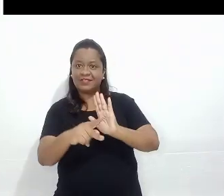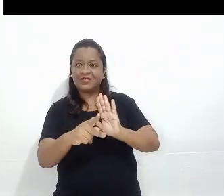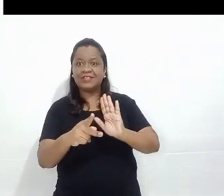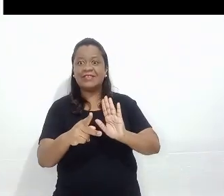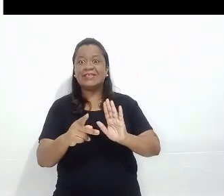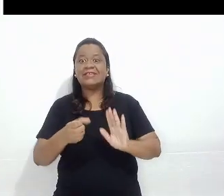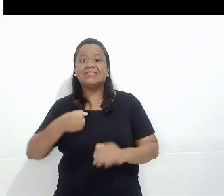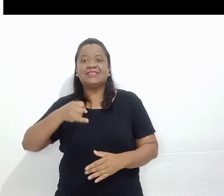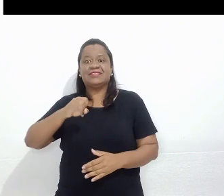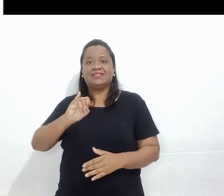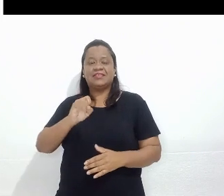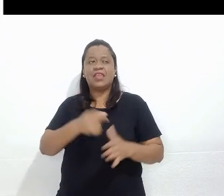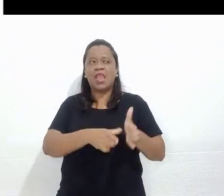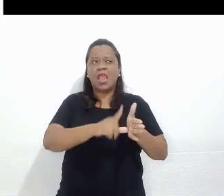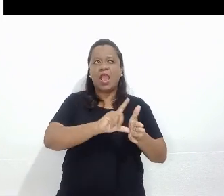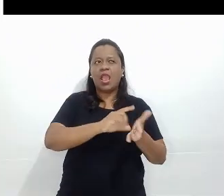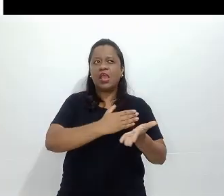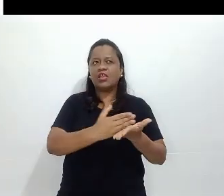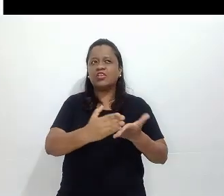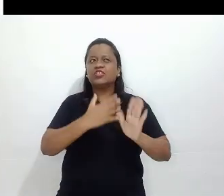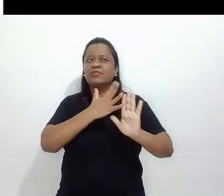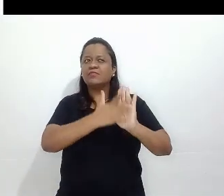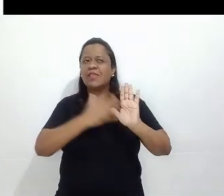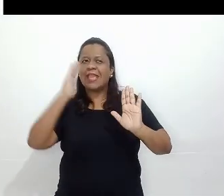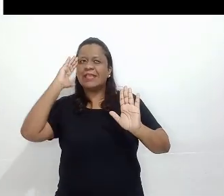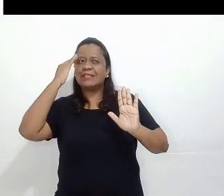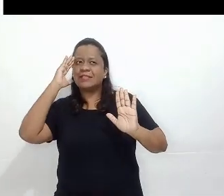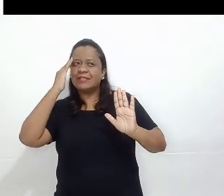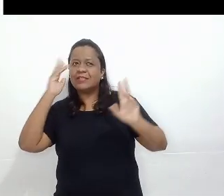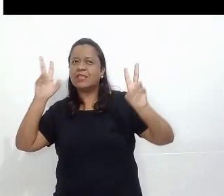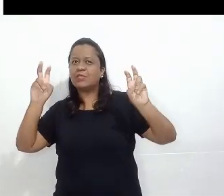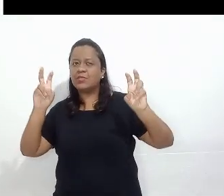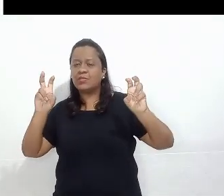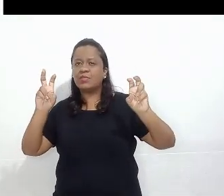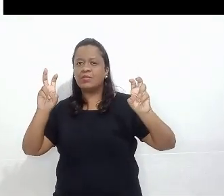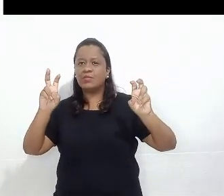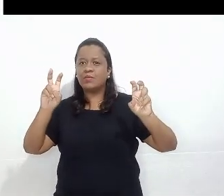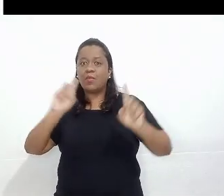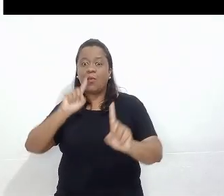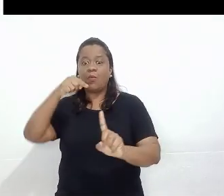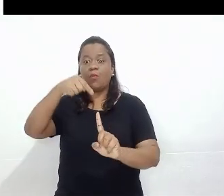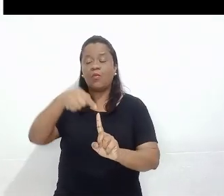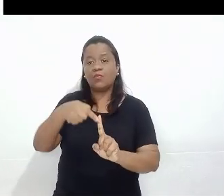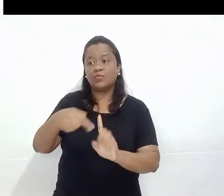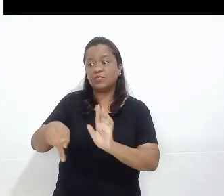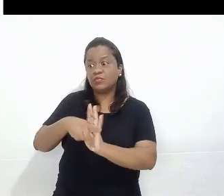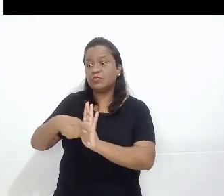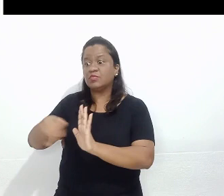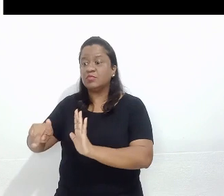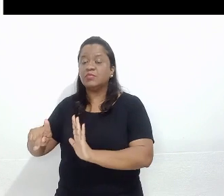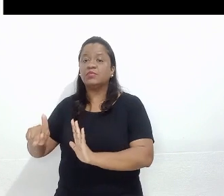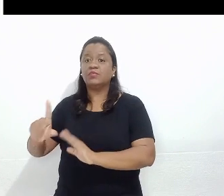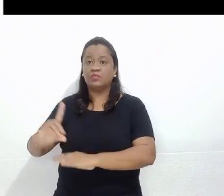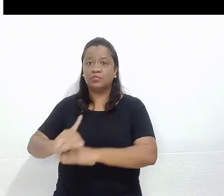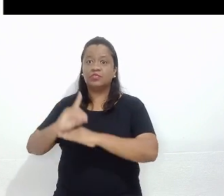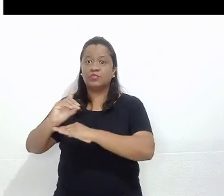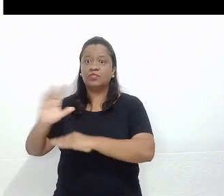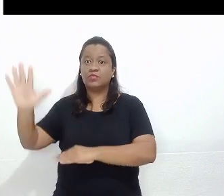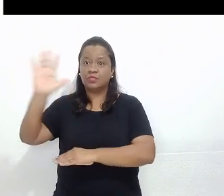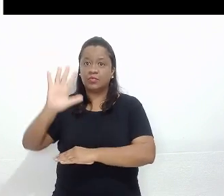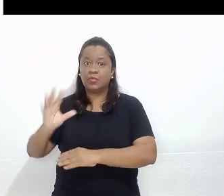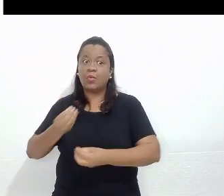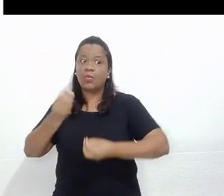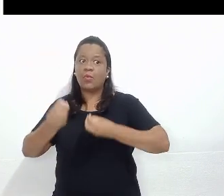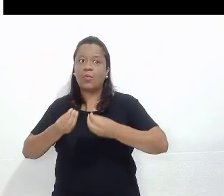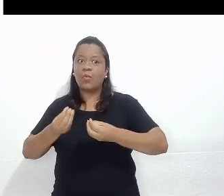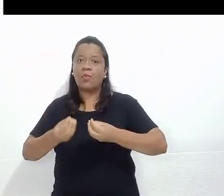e entendendo bem qual é a temática, qual é a intenção do diretor, o que se quis passar desde o início lá, quando o roteiro